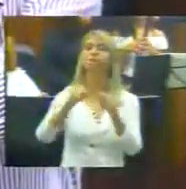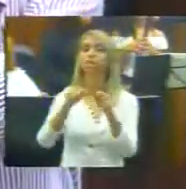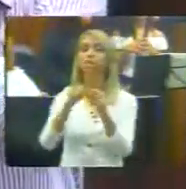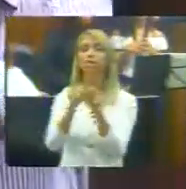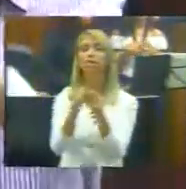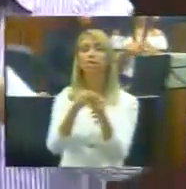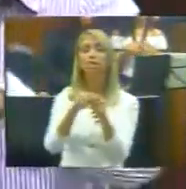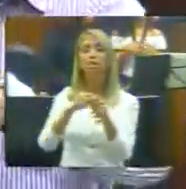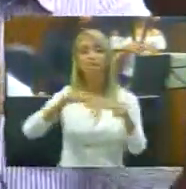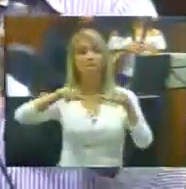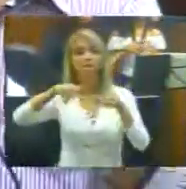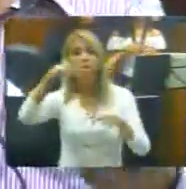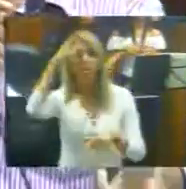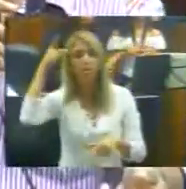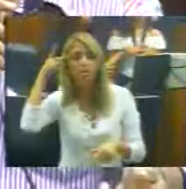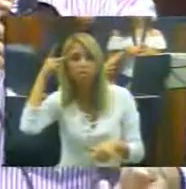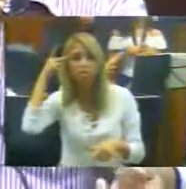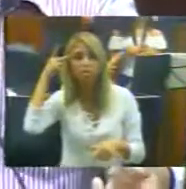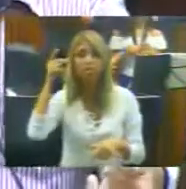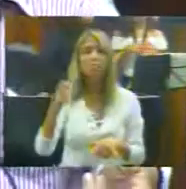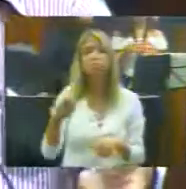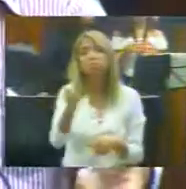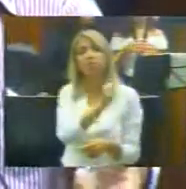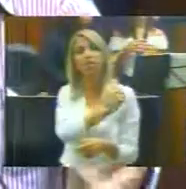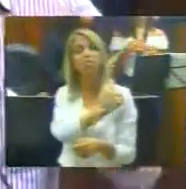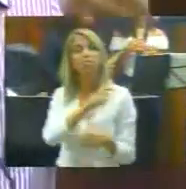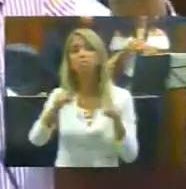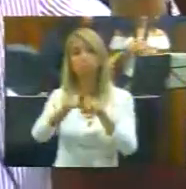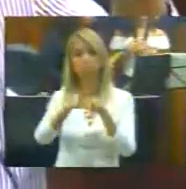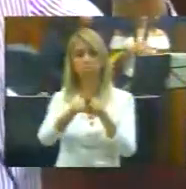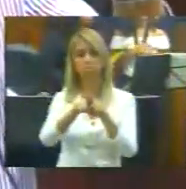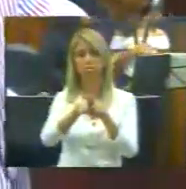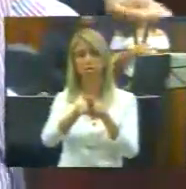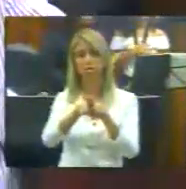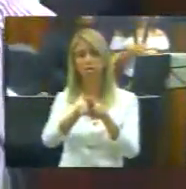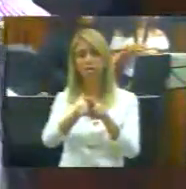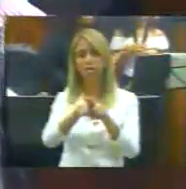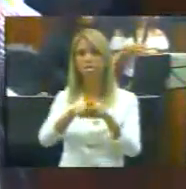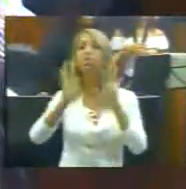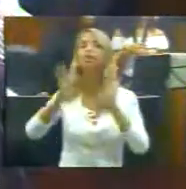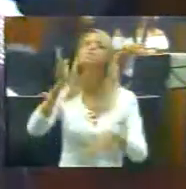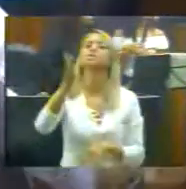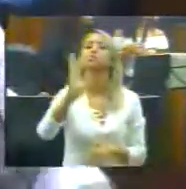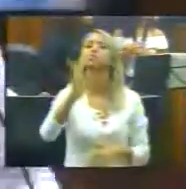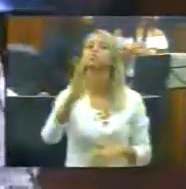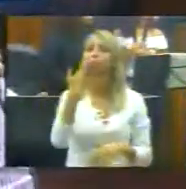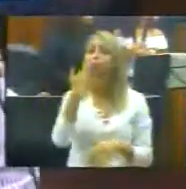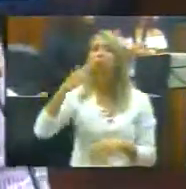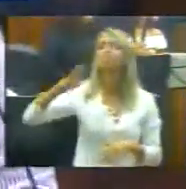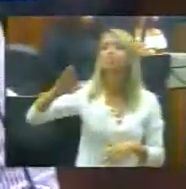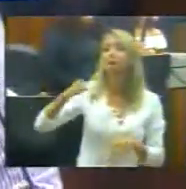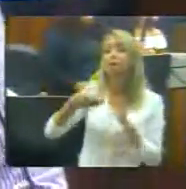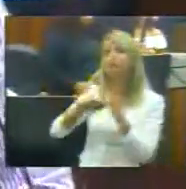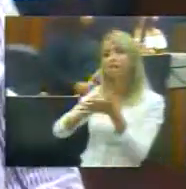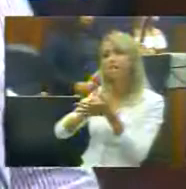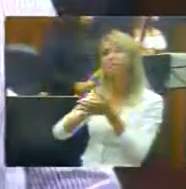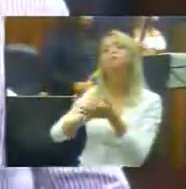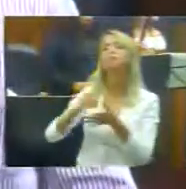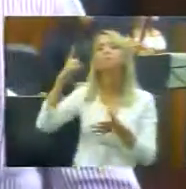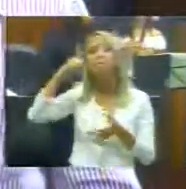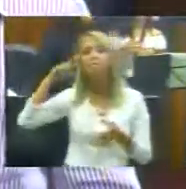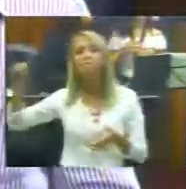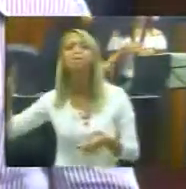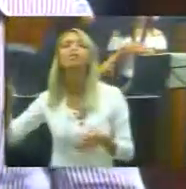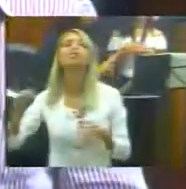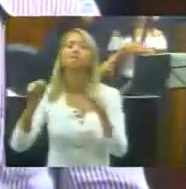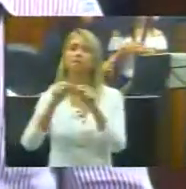condição de servidor ou estava na condição de aluno. E já prometeram nos entregar na semana que vem um relatório